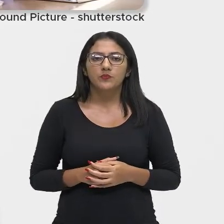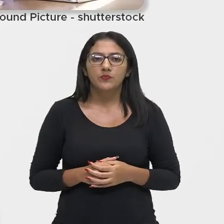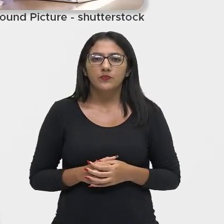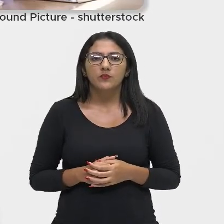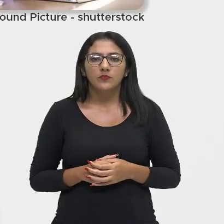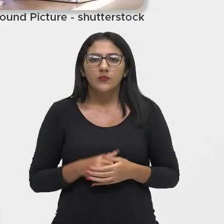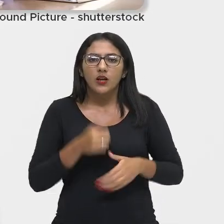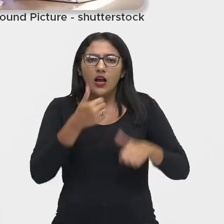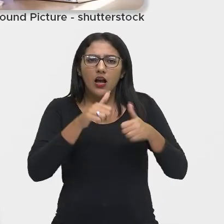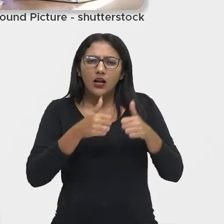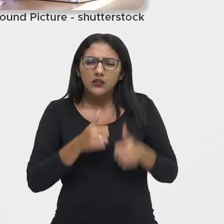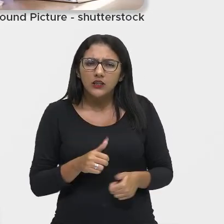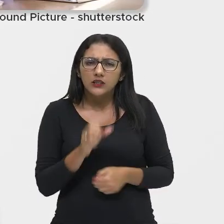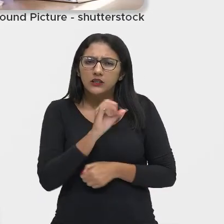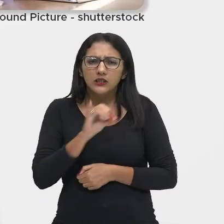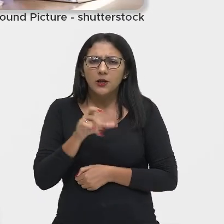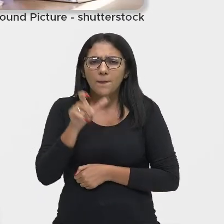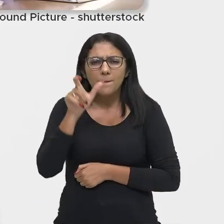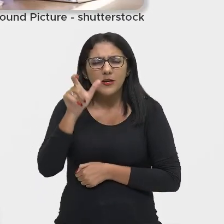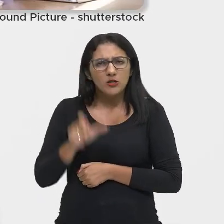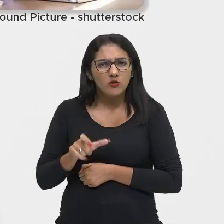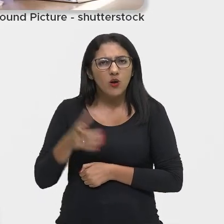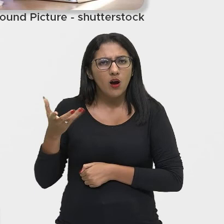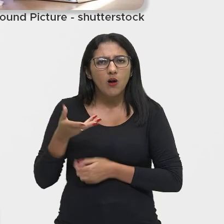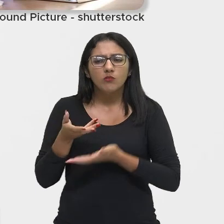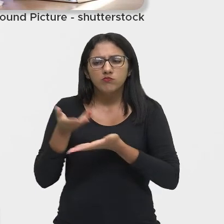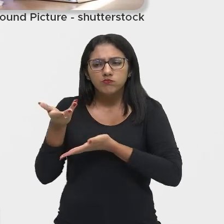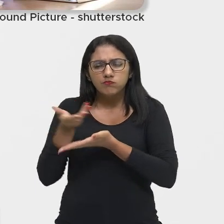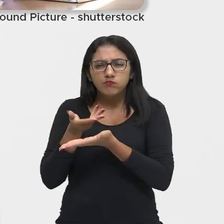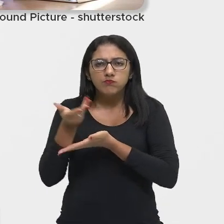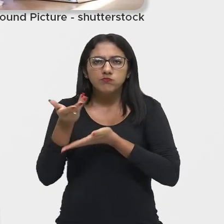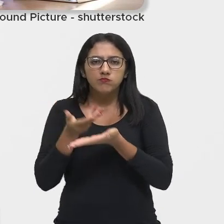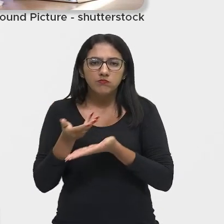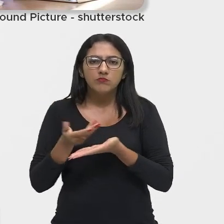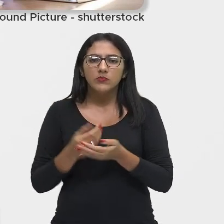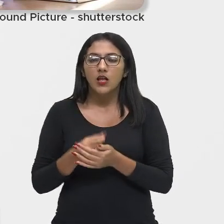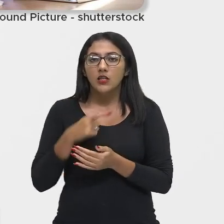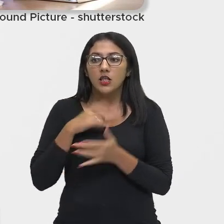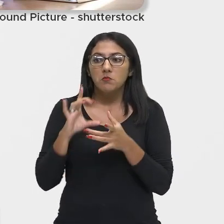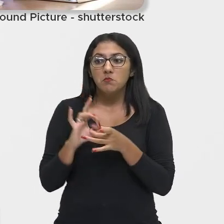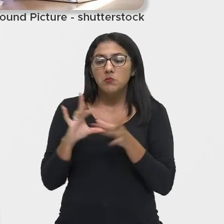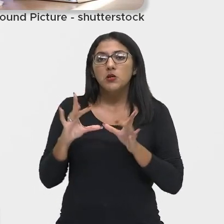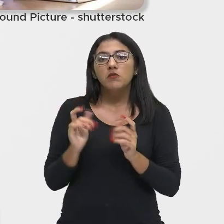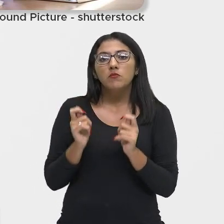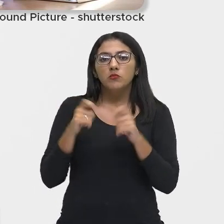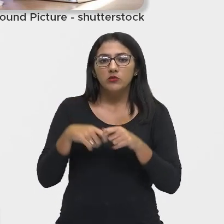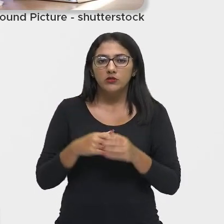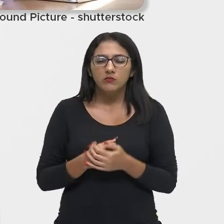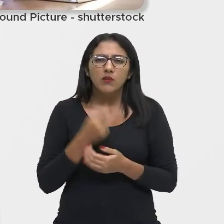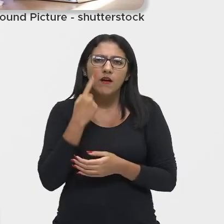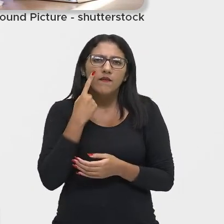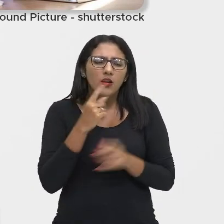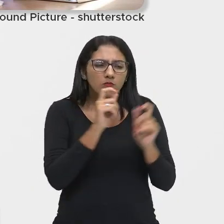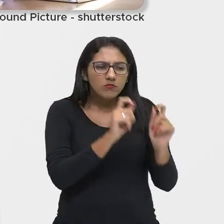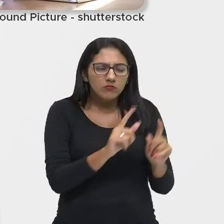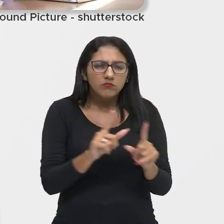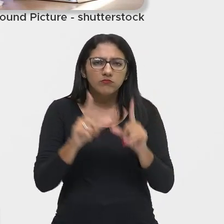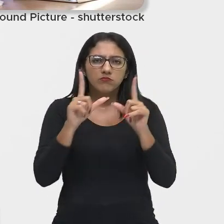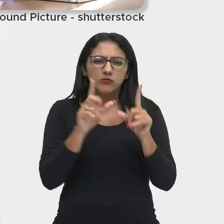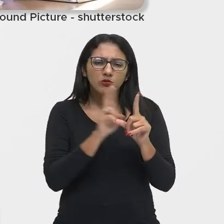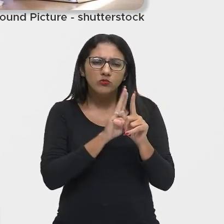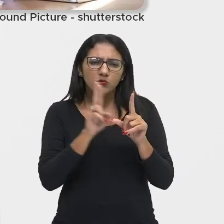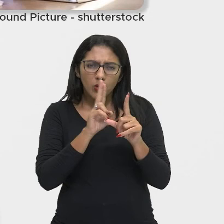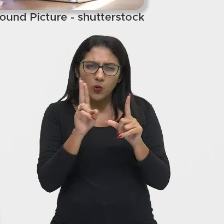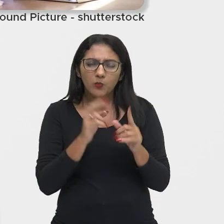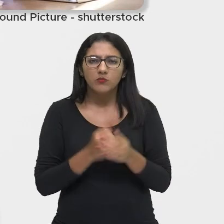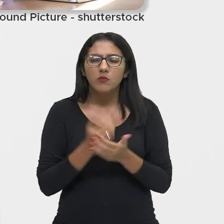Verifique se a pessoa com quem você precisa falar está disponível. Abra a janela de conversa com ela, inicie